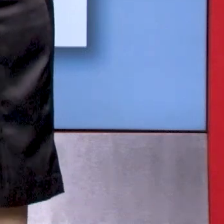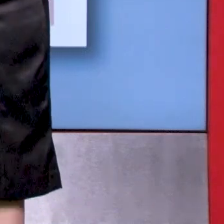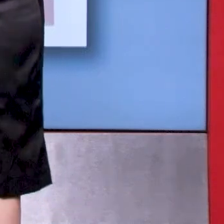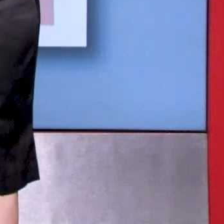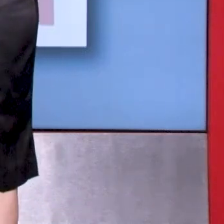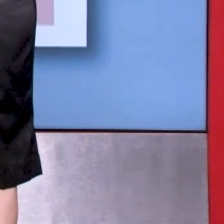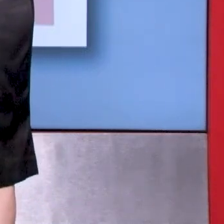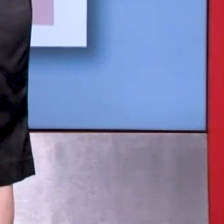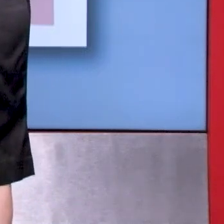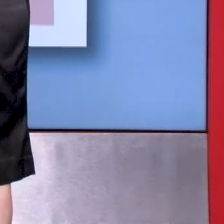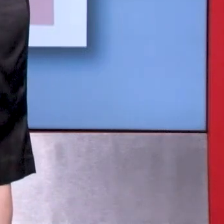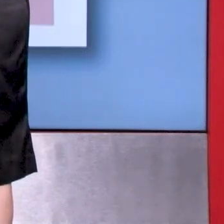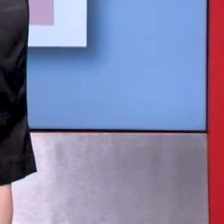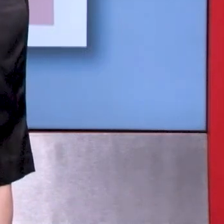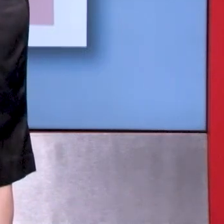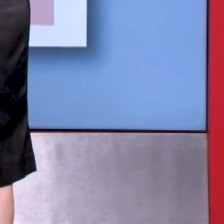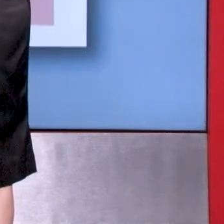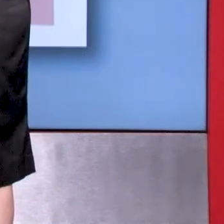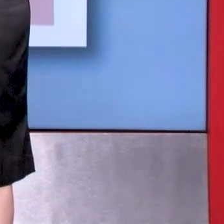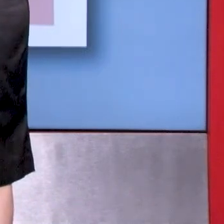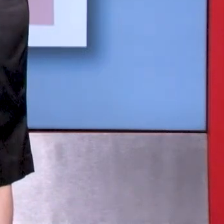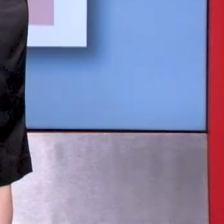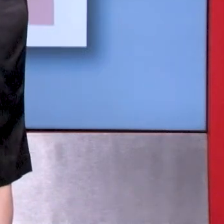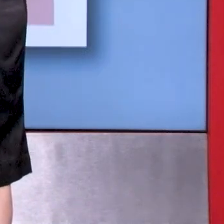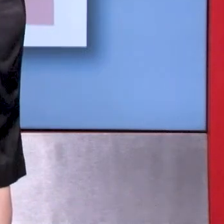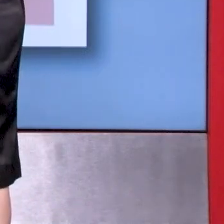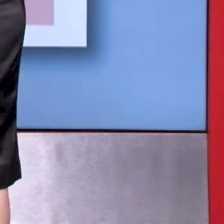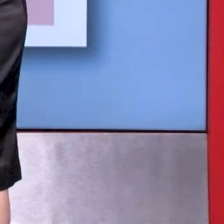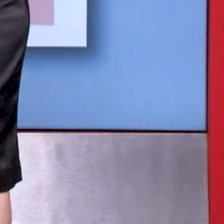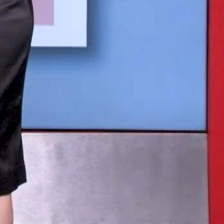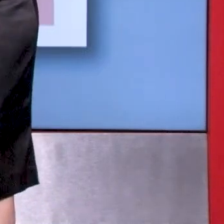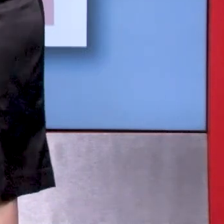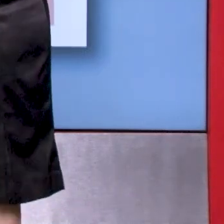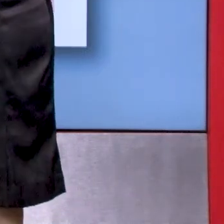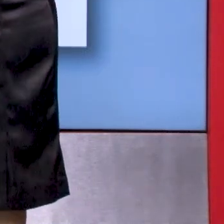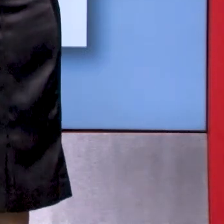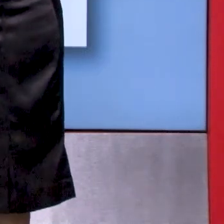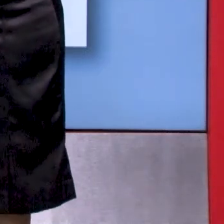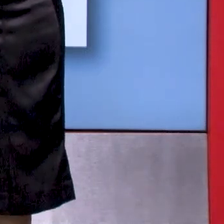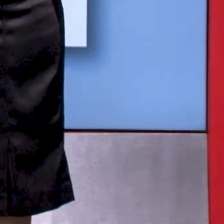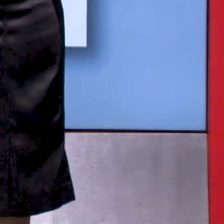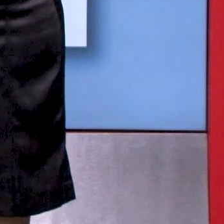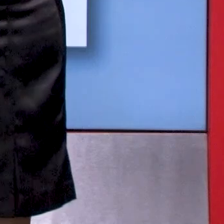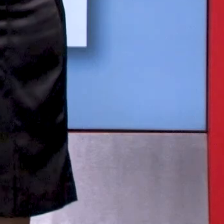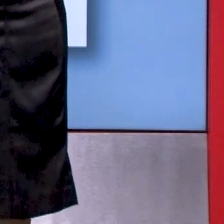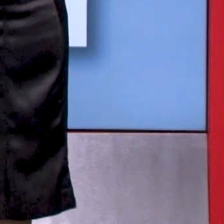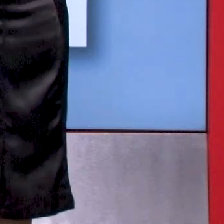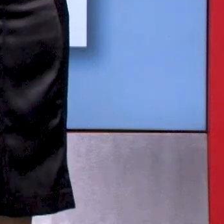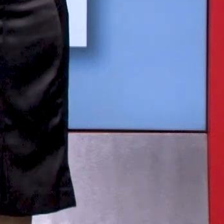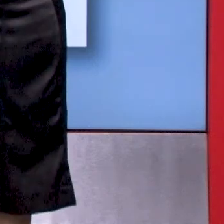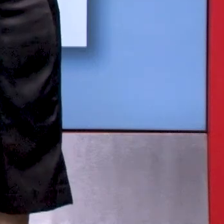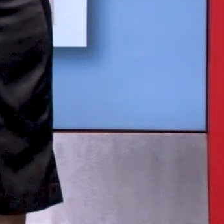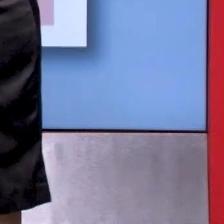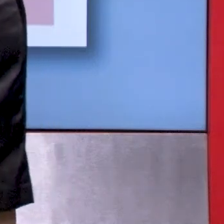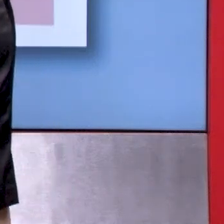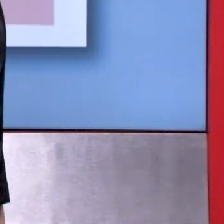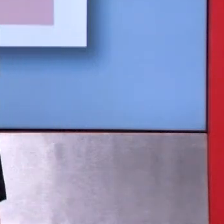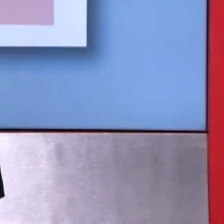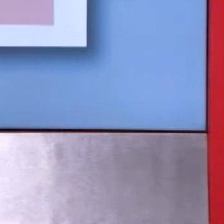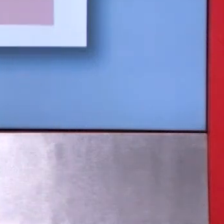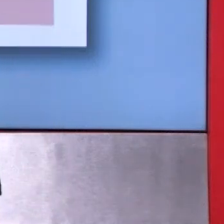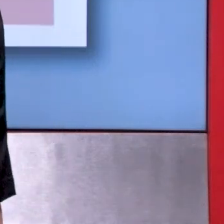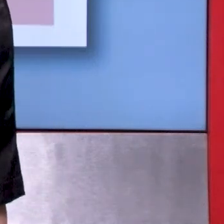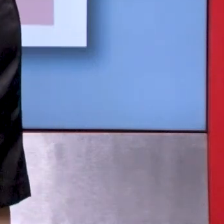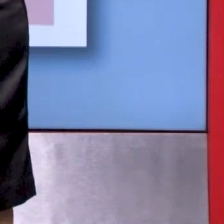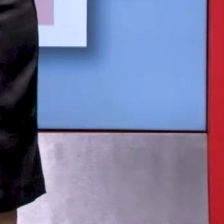a seleção ali, vai verificar se o vídeo está de acordo para ser postado. E